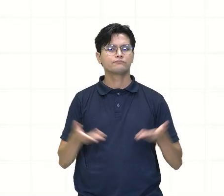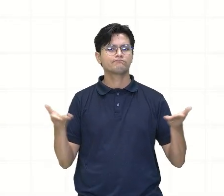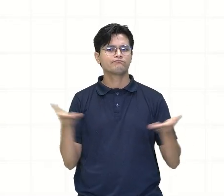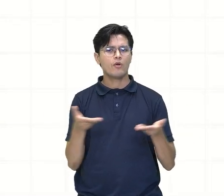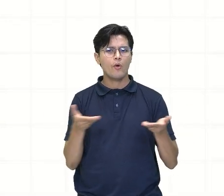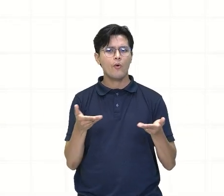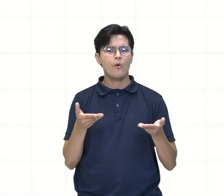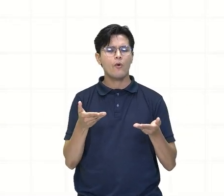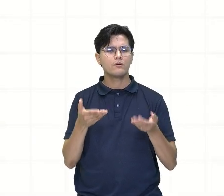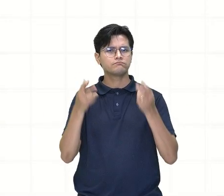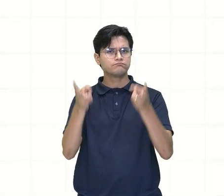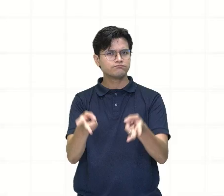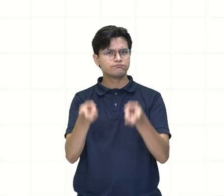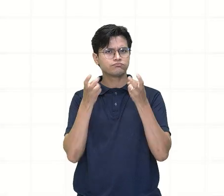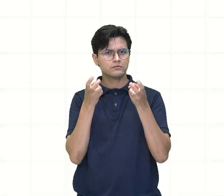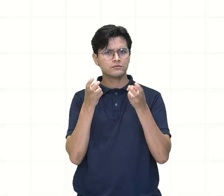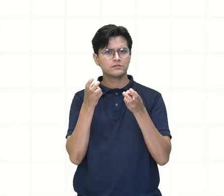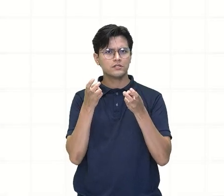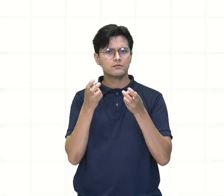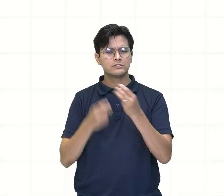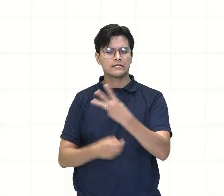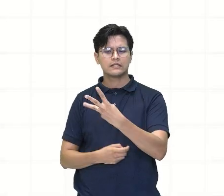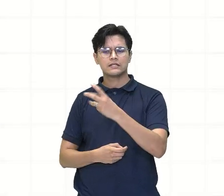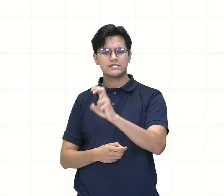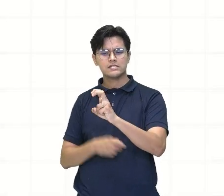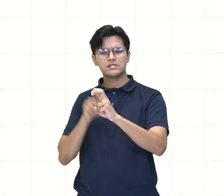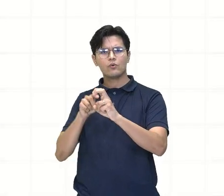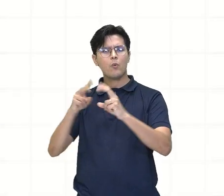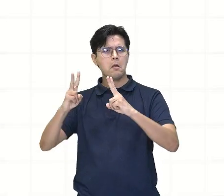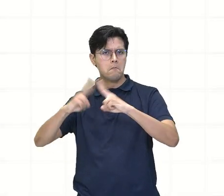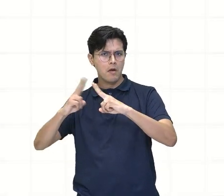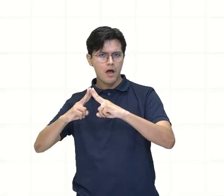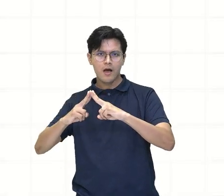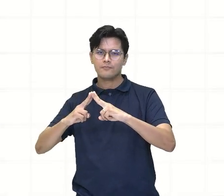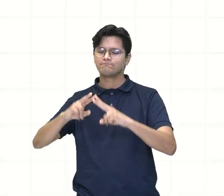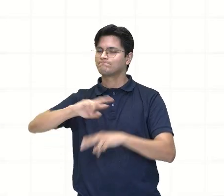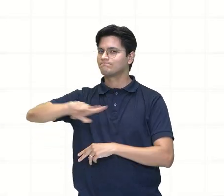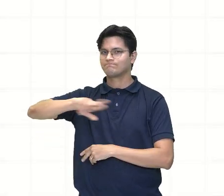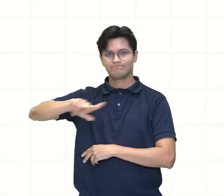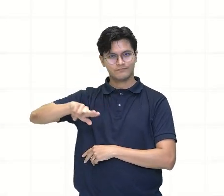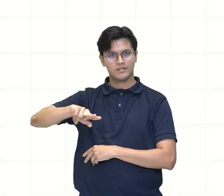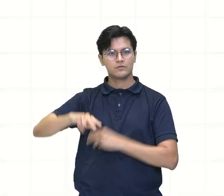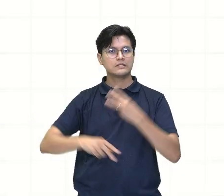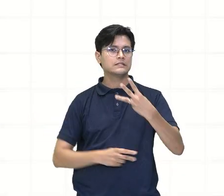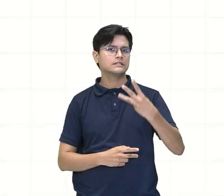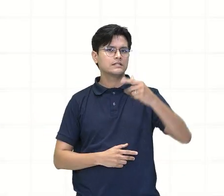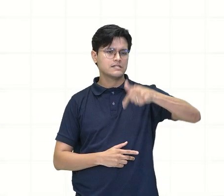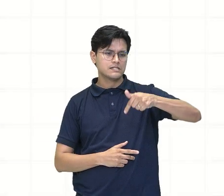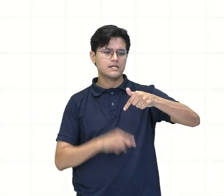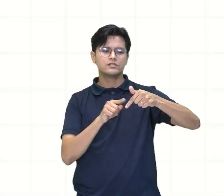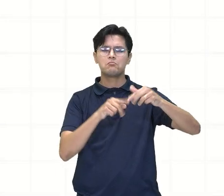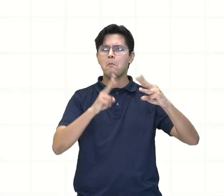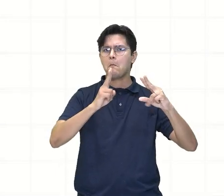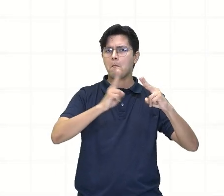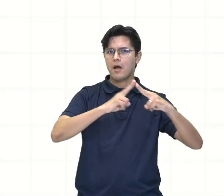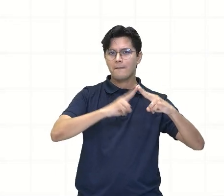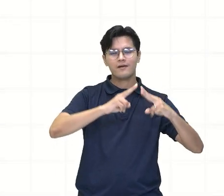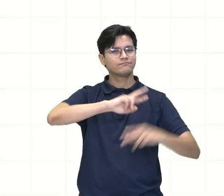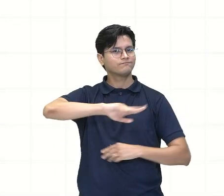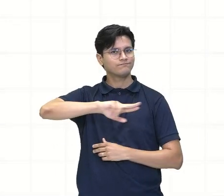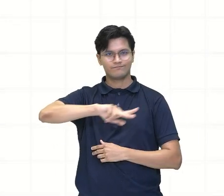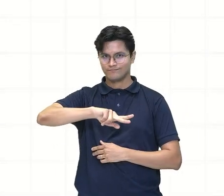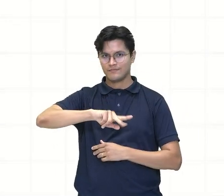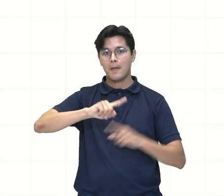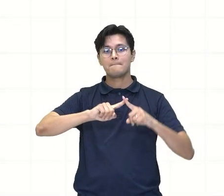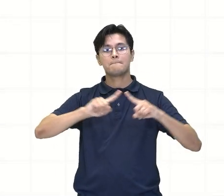o 35 não é par e nem o 37. Porém, o 30 ainda é par. Então, eu ainda posso continuar